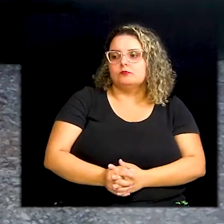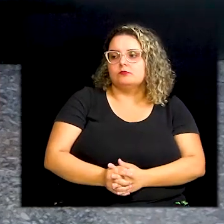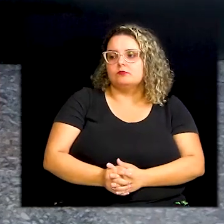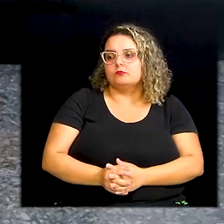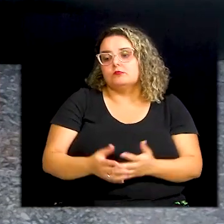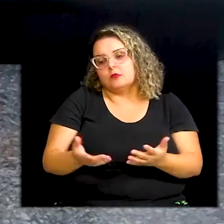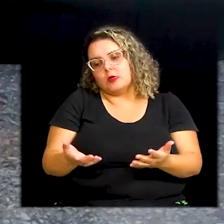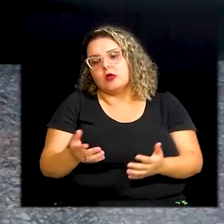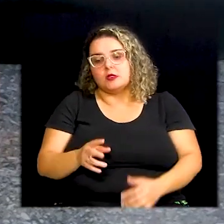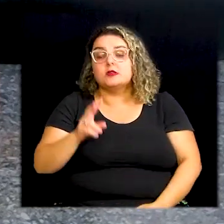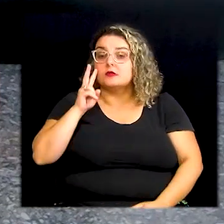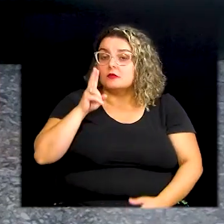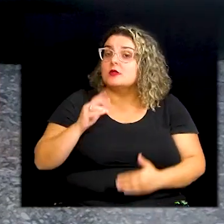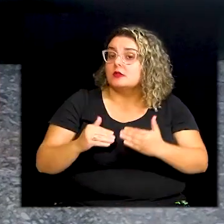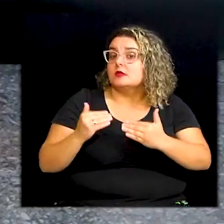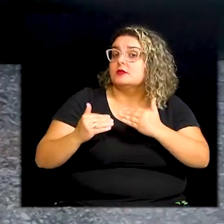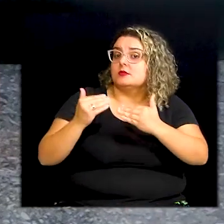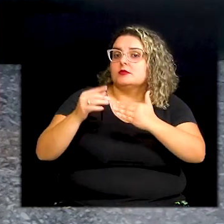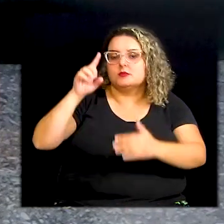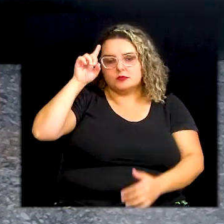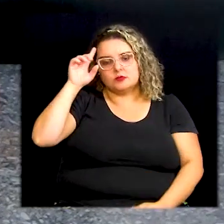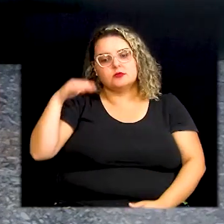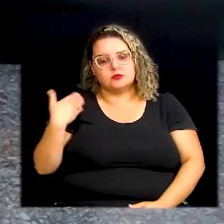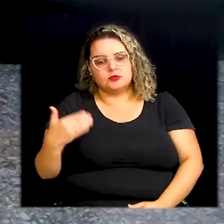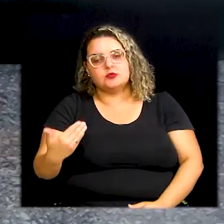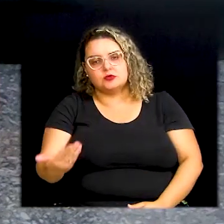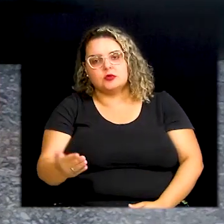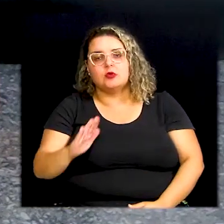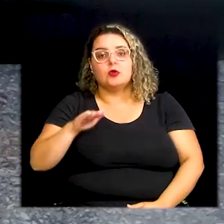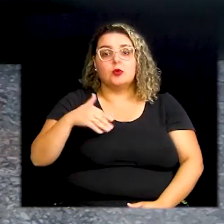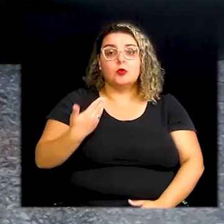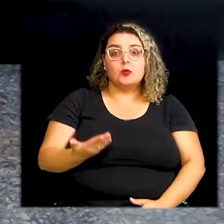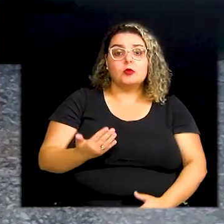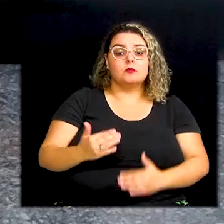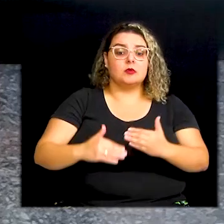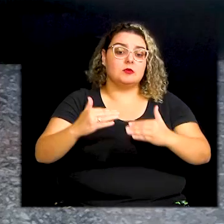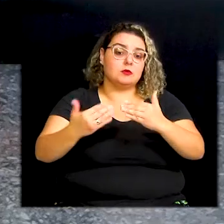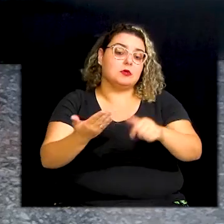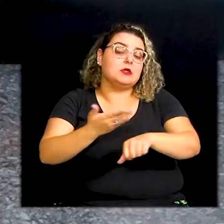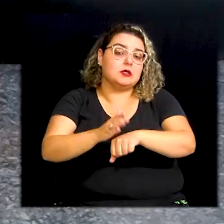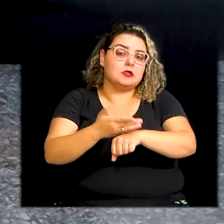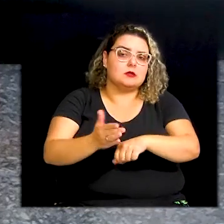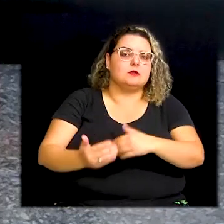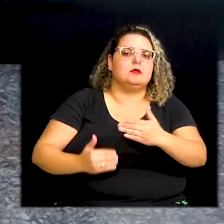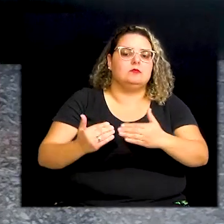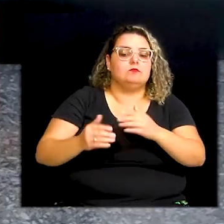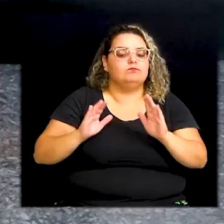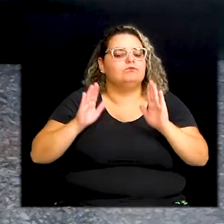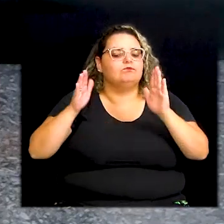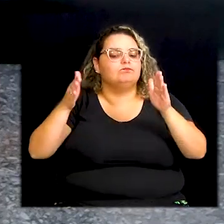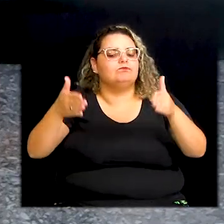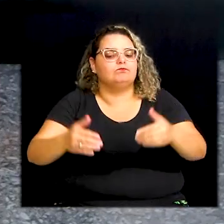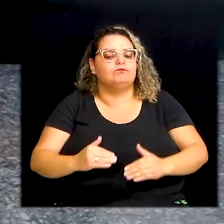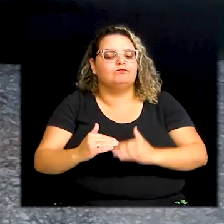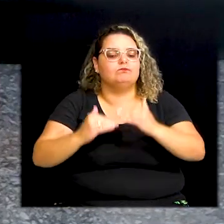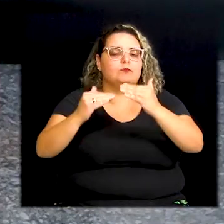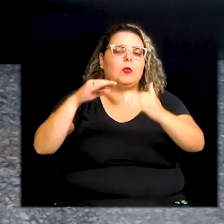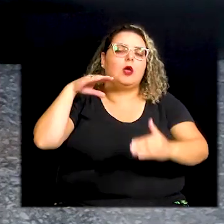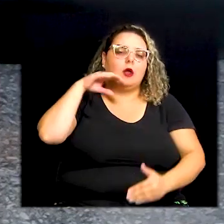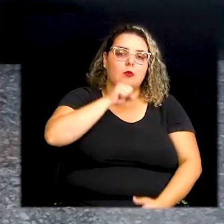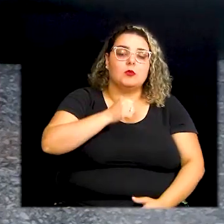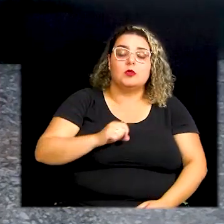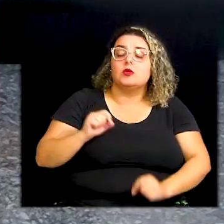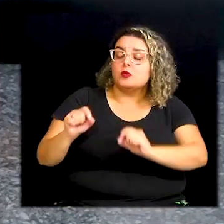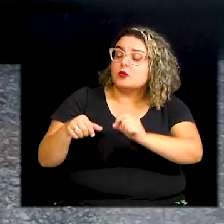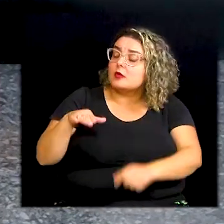a gente vê a evolução no dia a dia. Quando a gente vai evoluindo, vai treinando, vai se dedicando, a gente vê a evolução